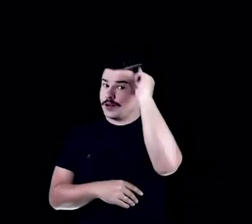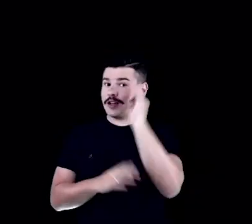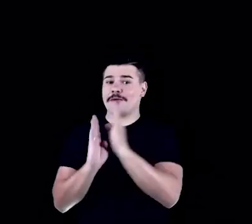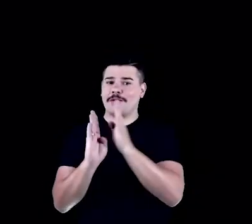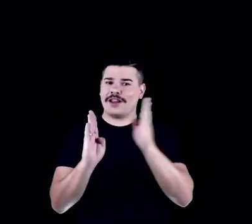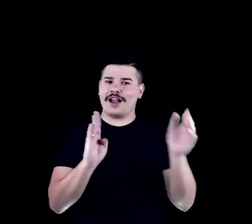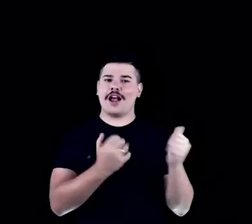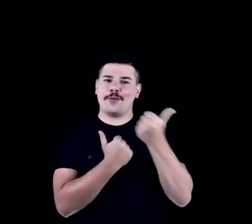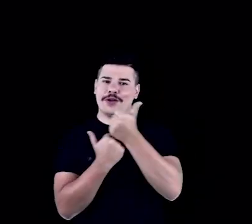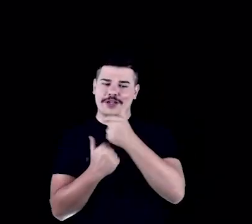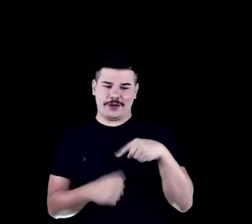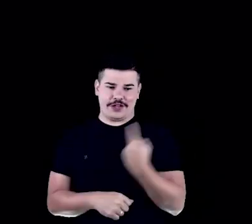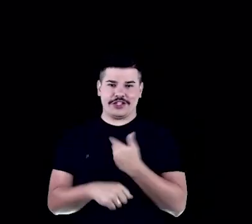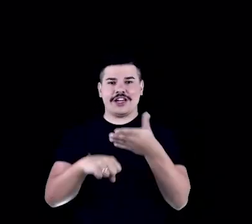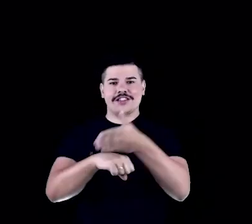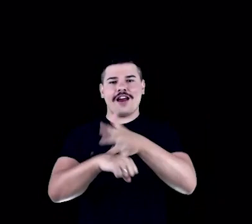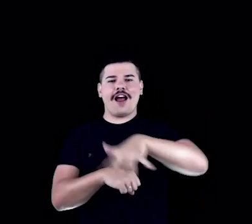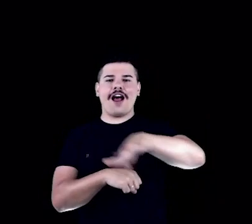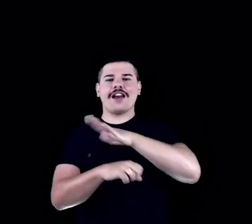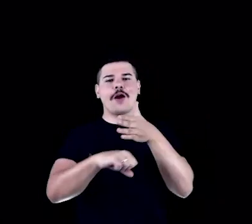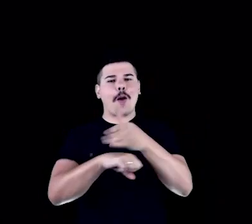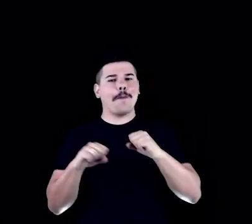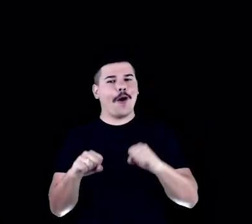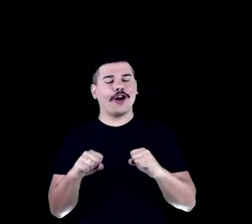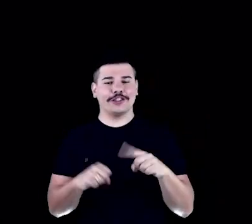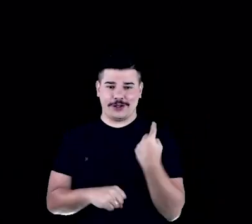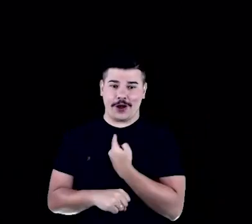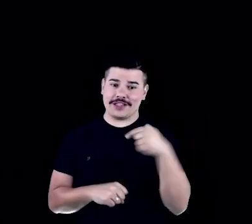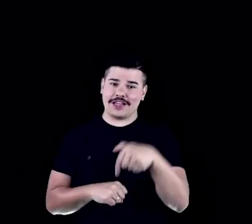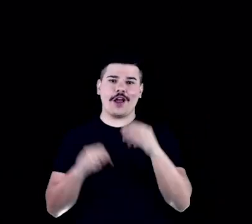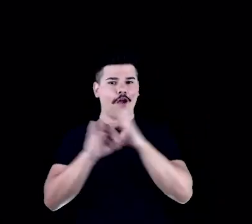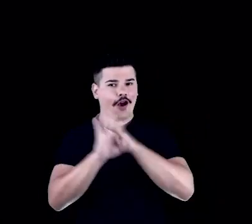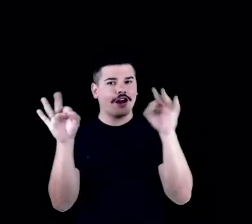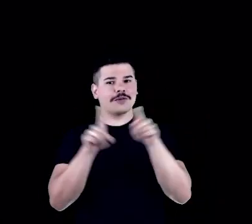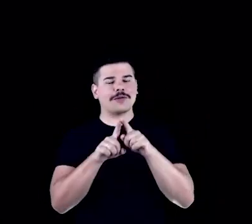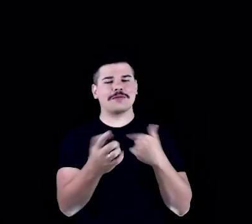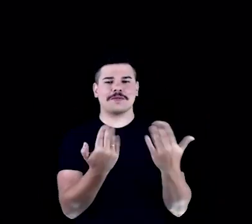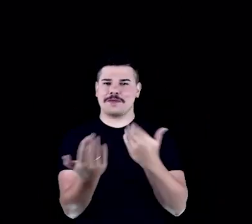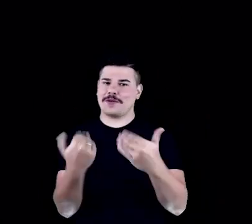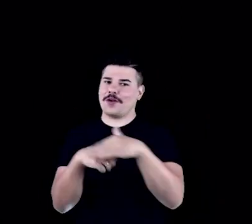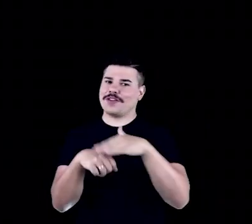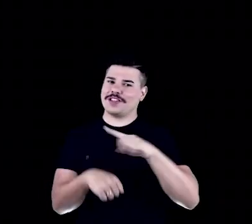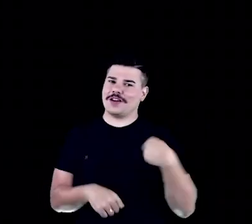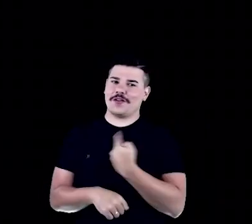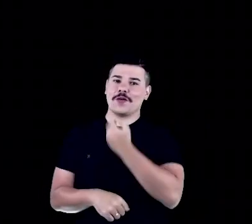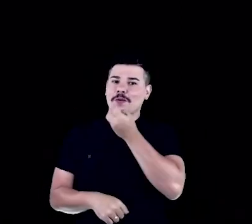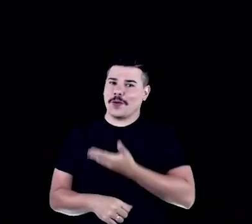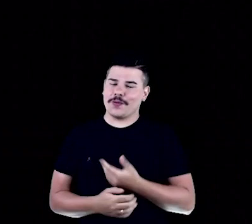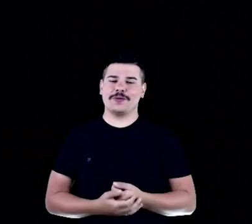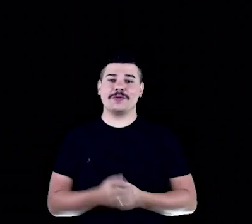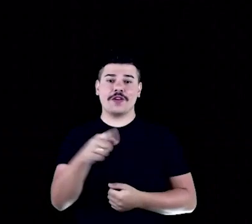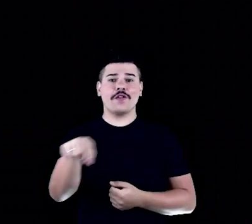Andrade, que está apoiando a gente, por naquele espaço, né? E a gente está aqui, mas ótimo também, maravilhoso a maneira como a gente conseguiu fazer